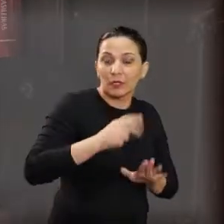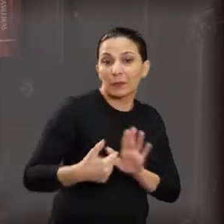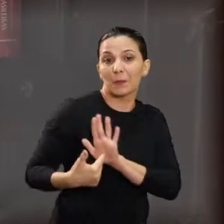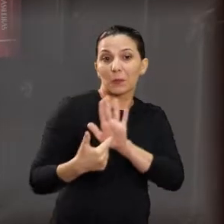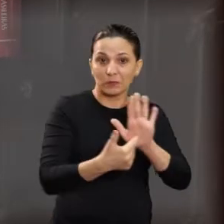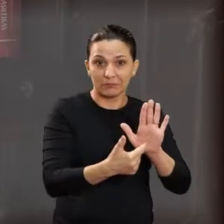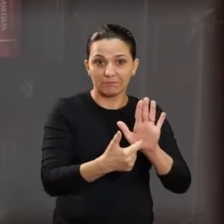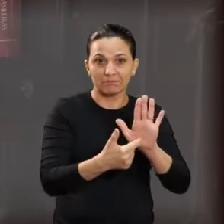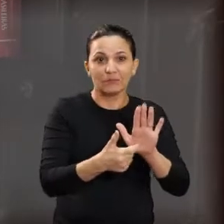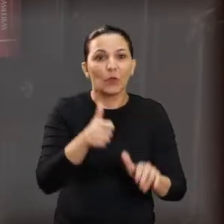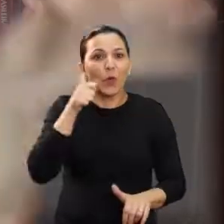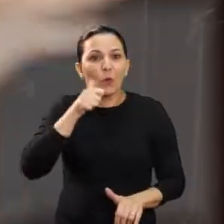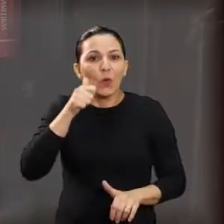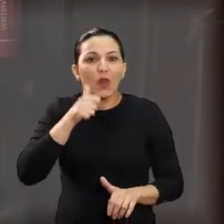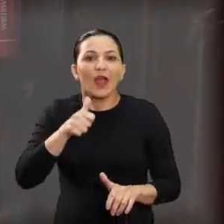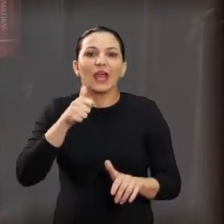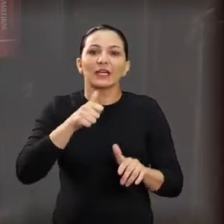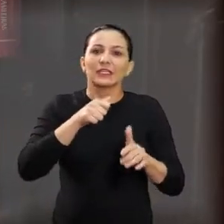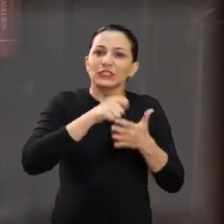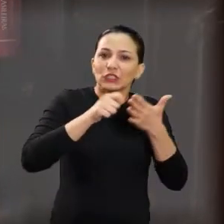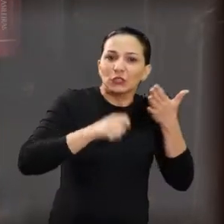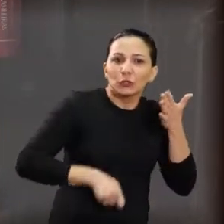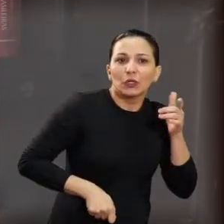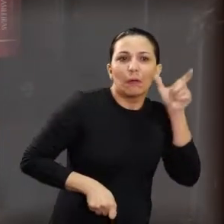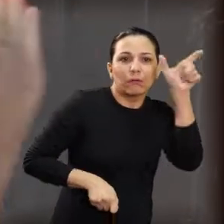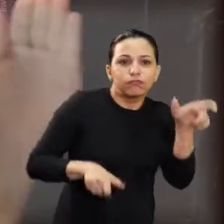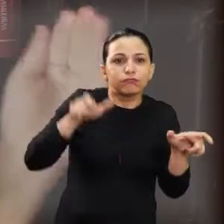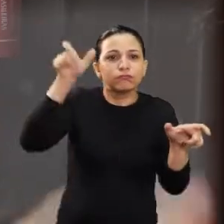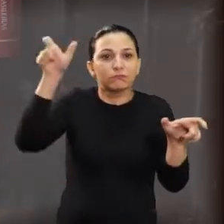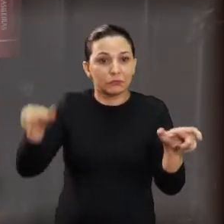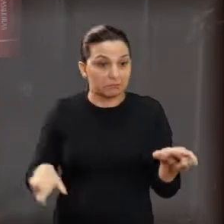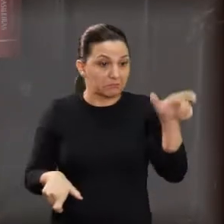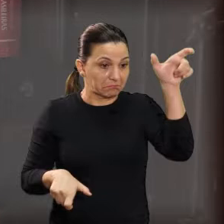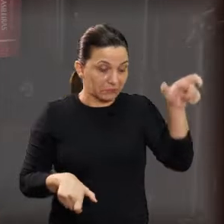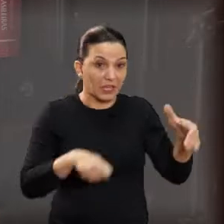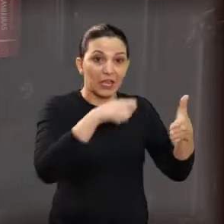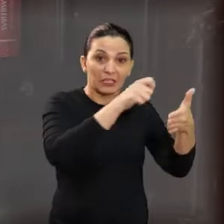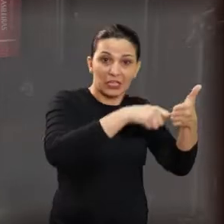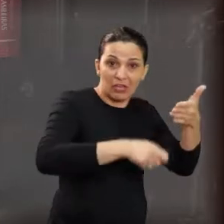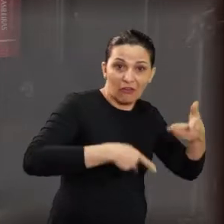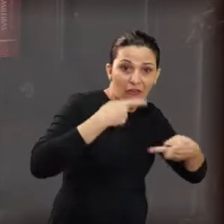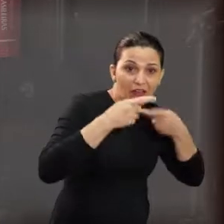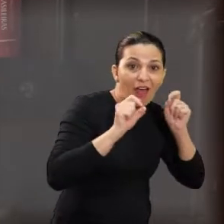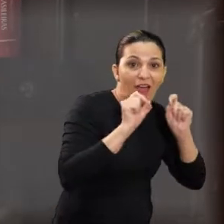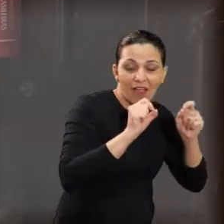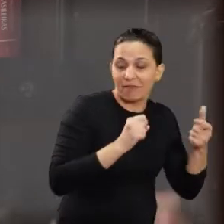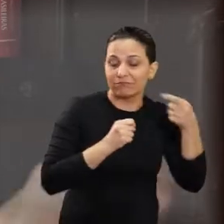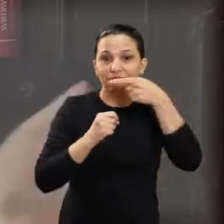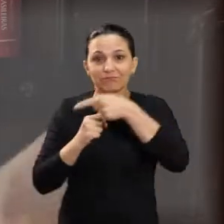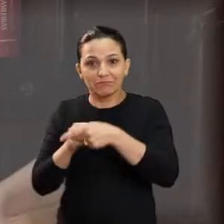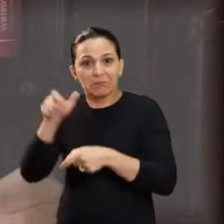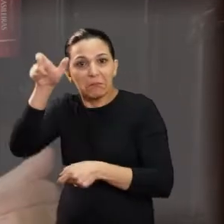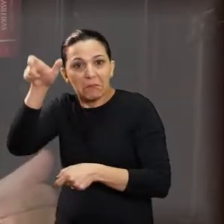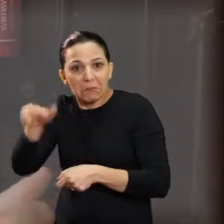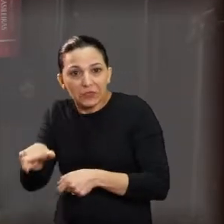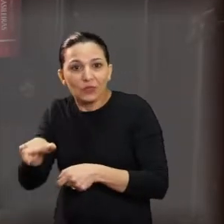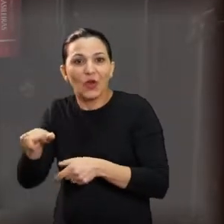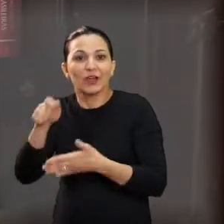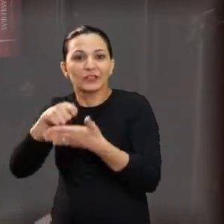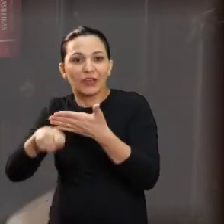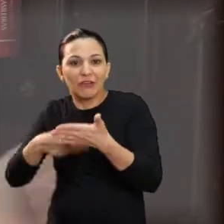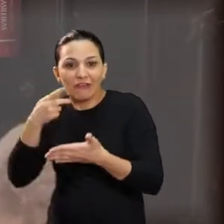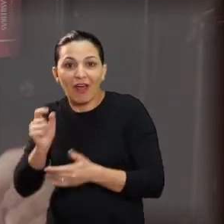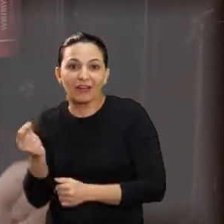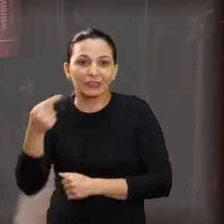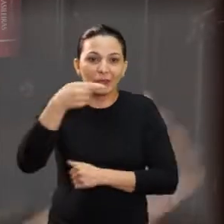falam delas mesmas. São as autoras que diz quem é a outra, sabe? E o mais interessante é